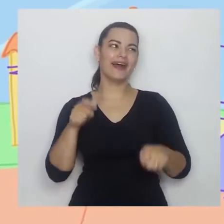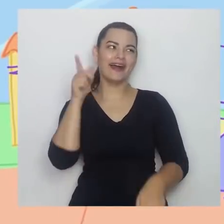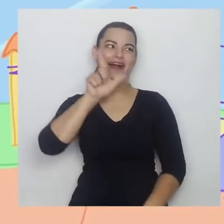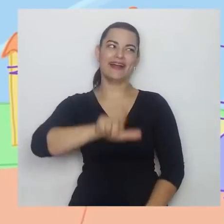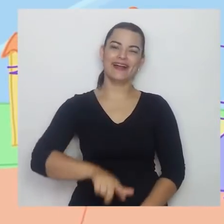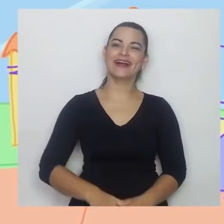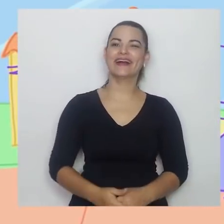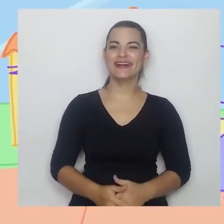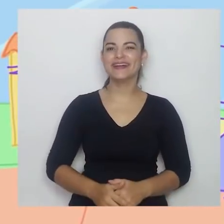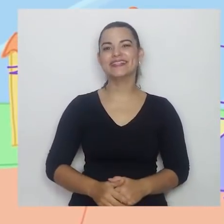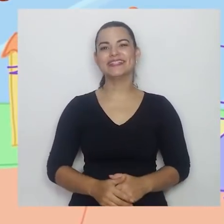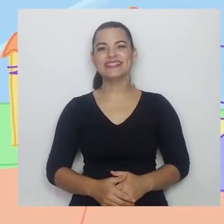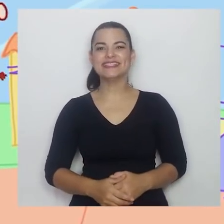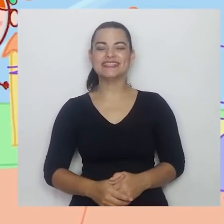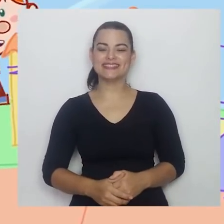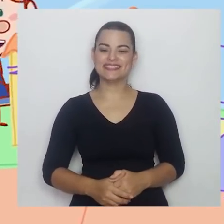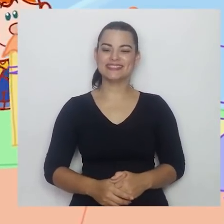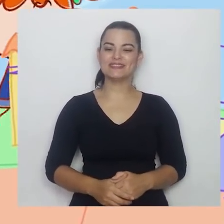Funcionou!